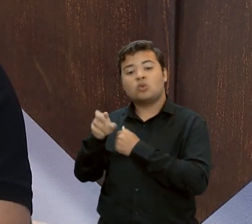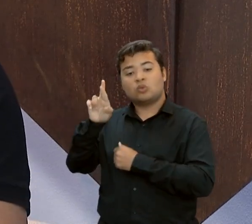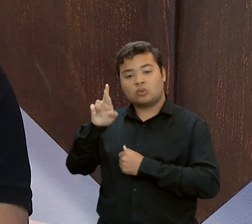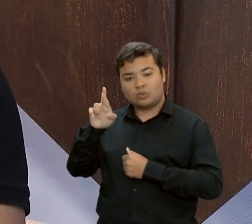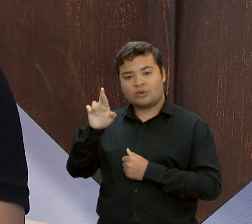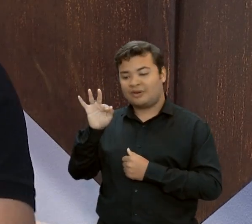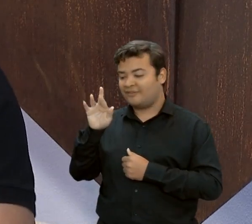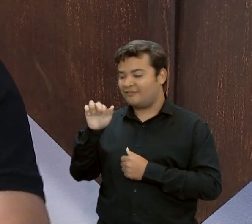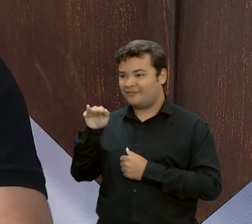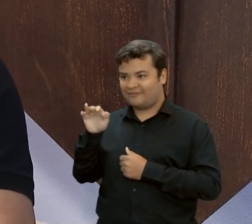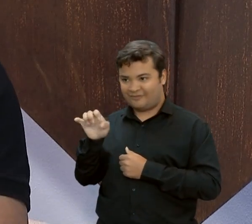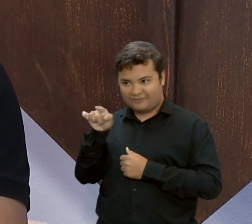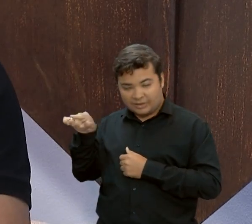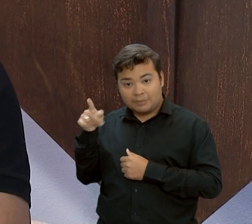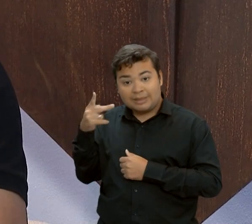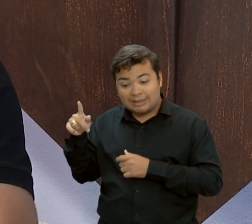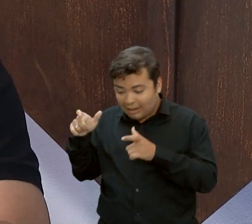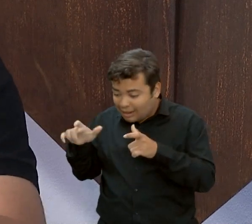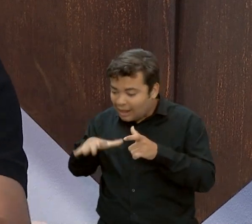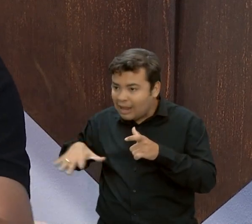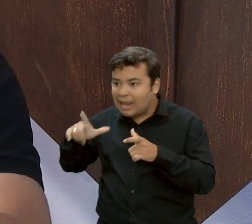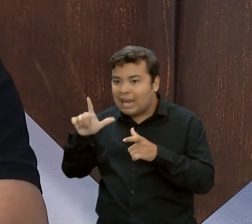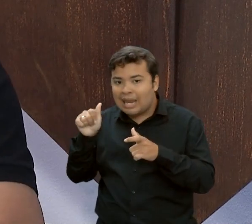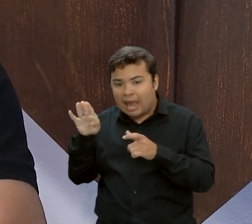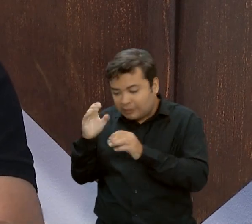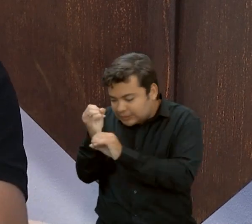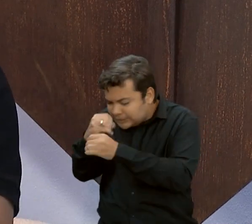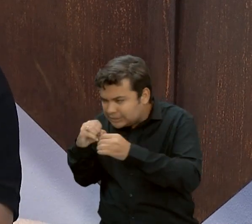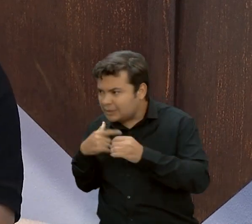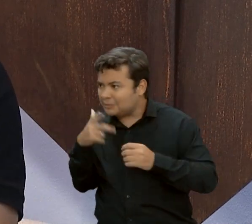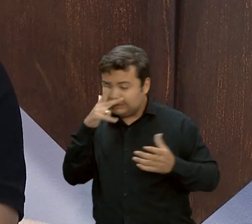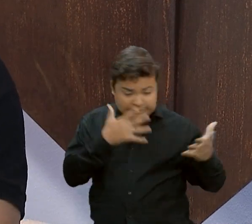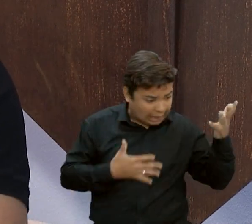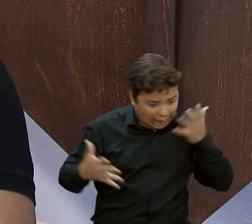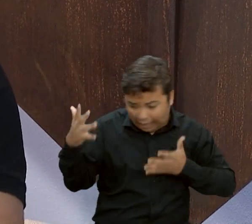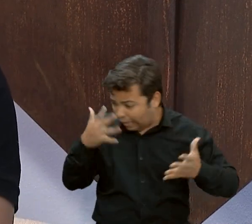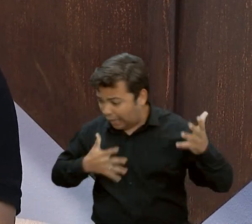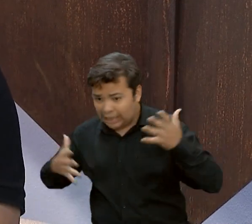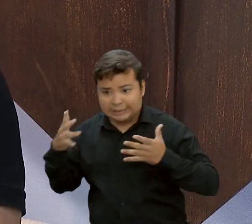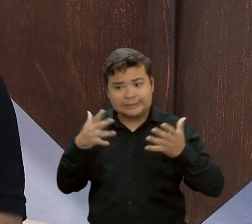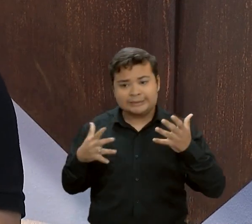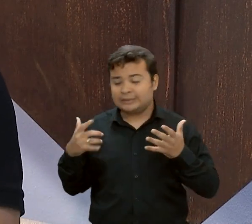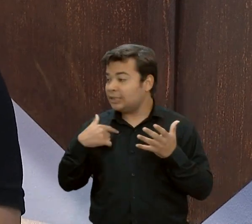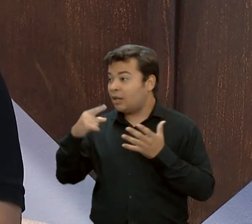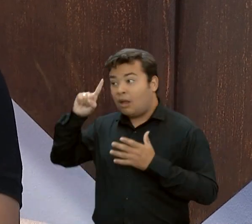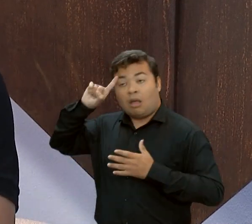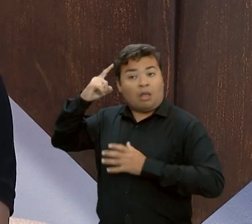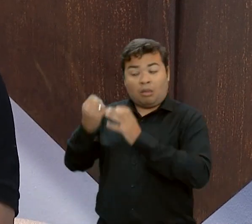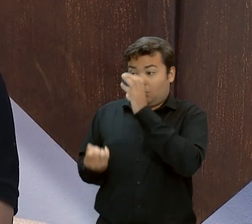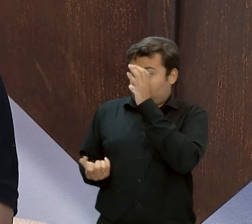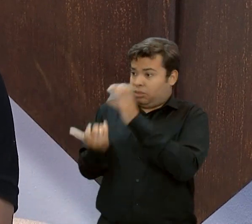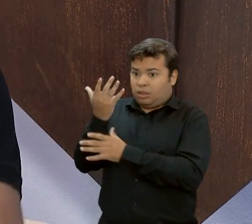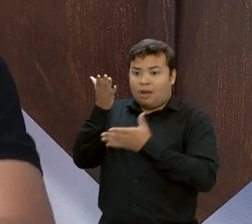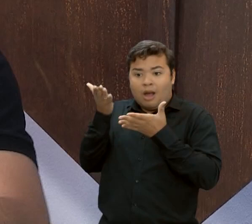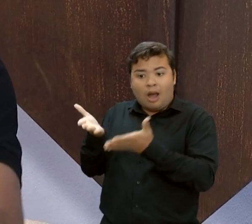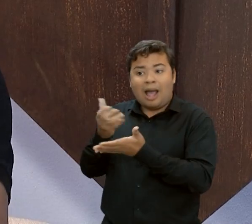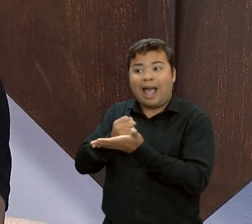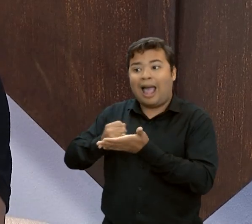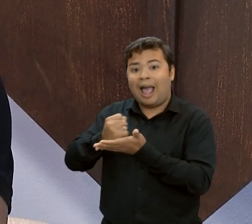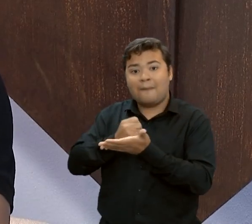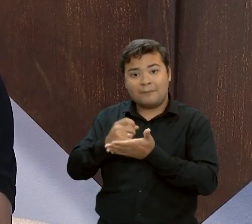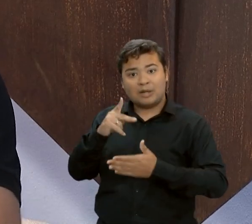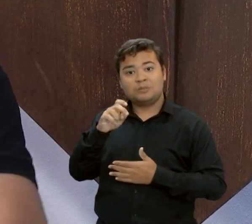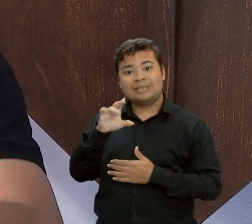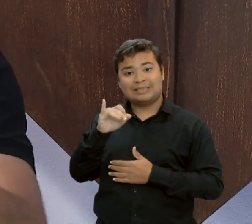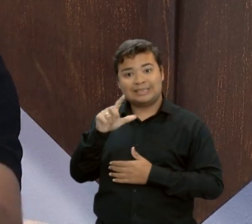seu laboratório, meio que perdido ali, né, meio zoado, meio bagunçado, e ele descobrindo a penicilina da forma como que foi, e a